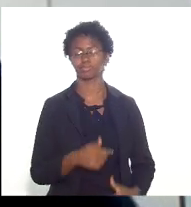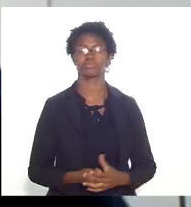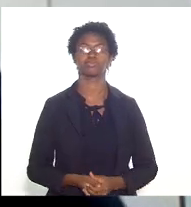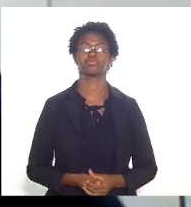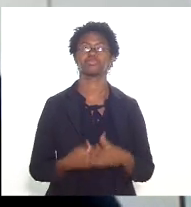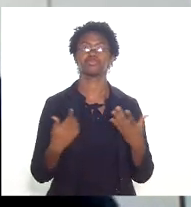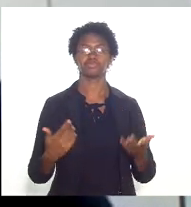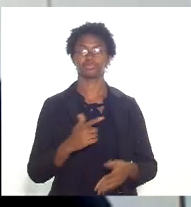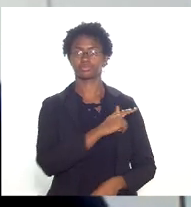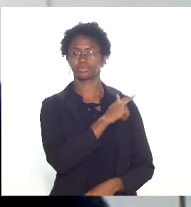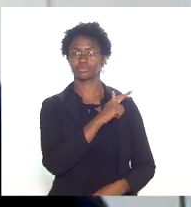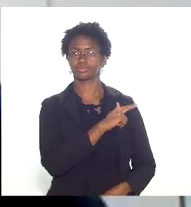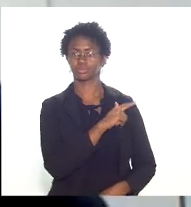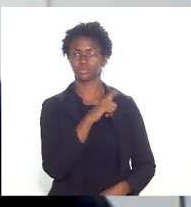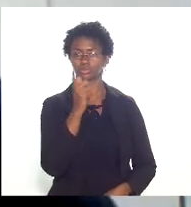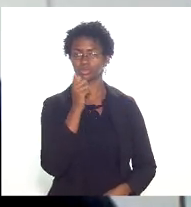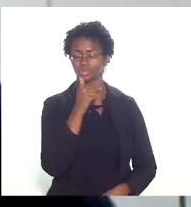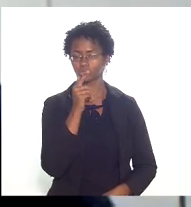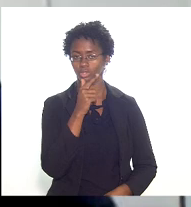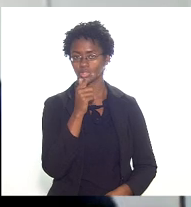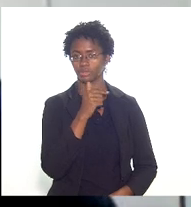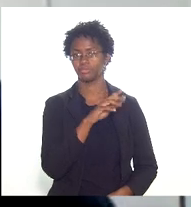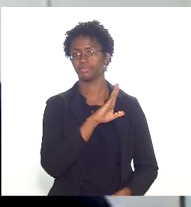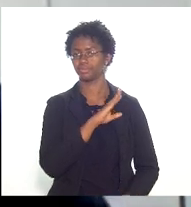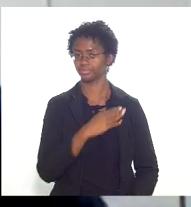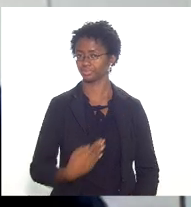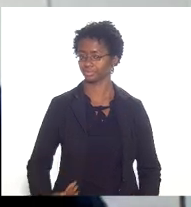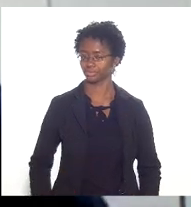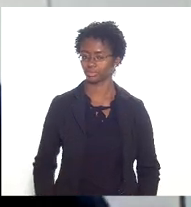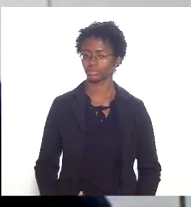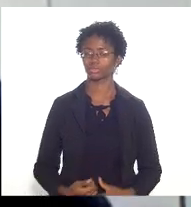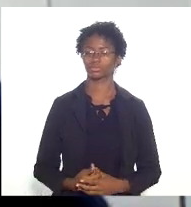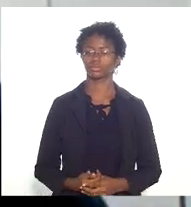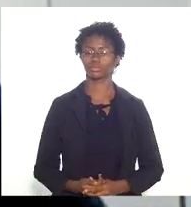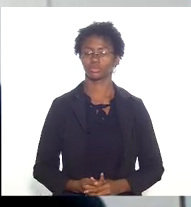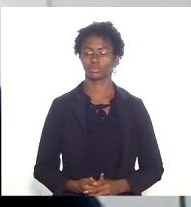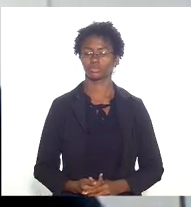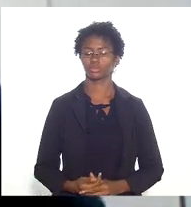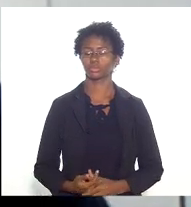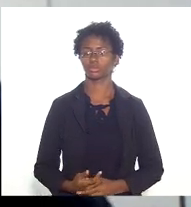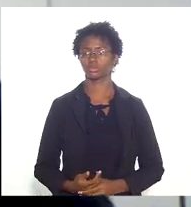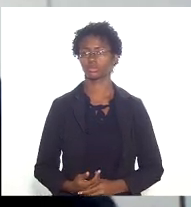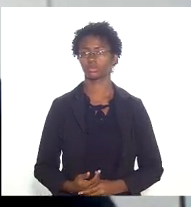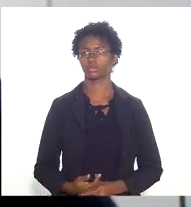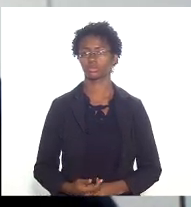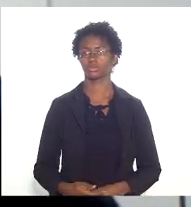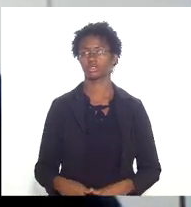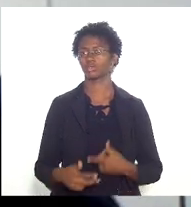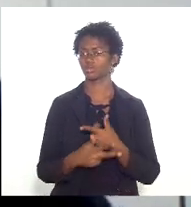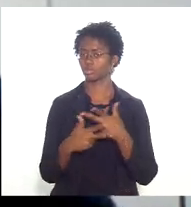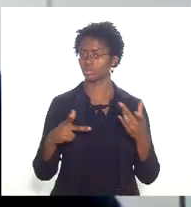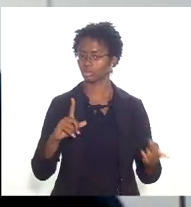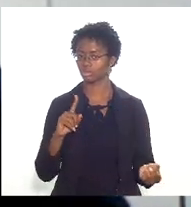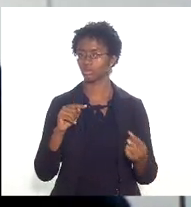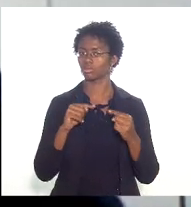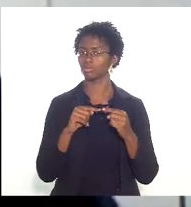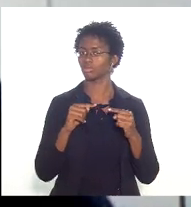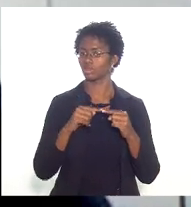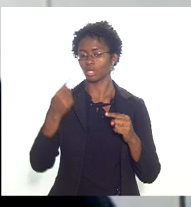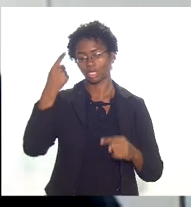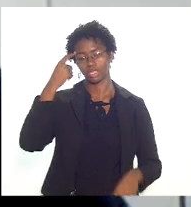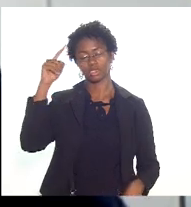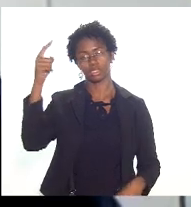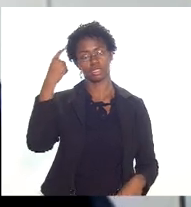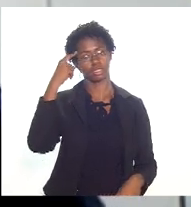gestão da água ser pública e é Elmo harmônico com a ideia de que a